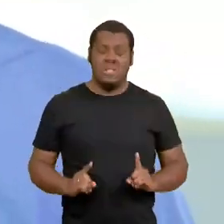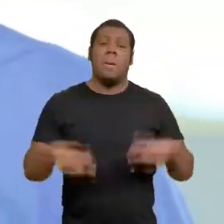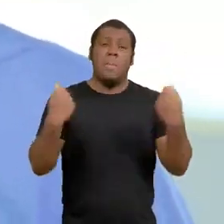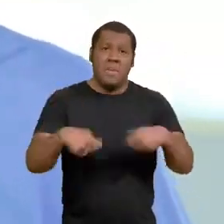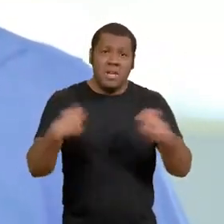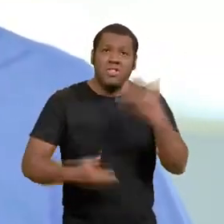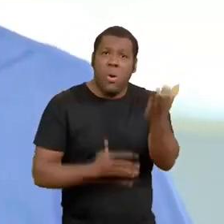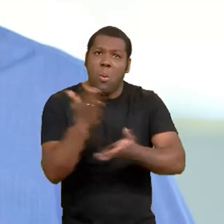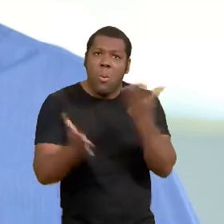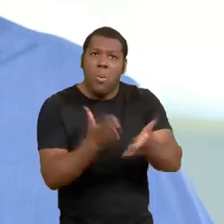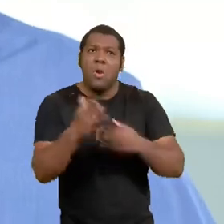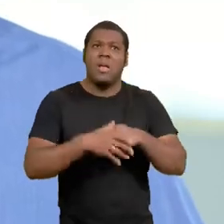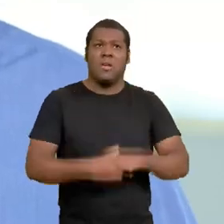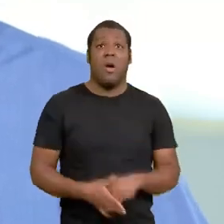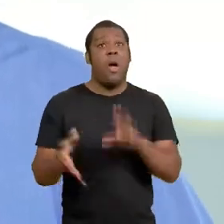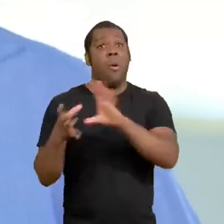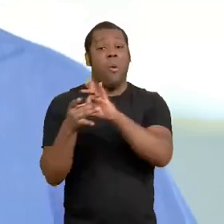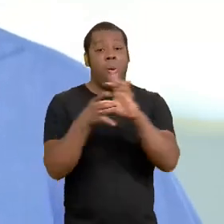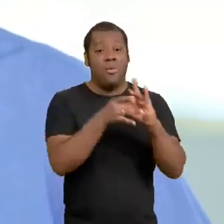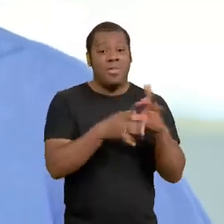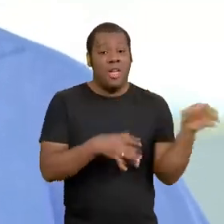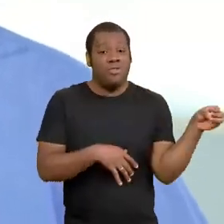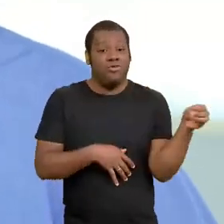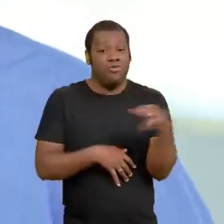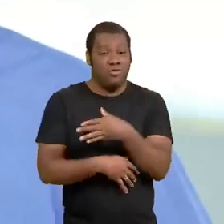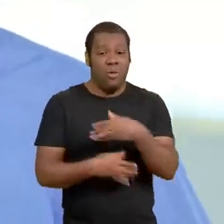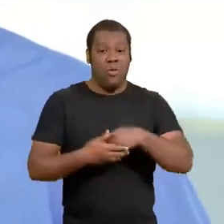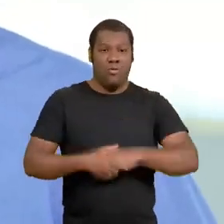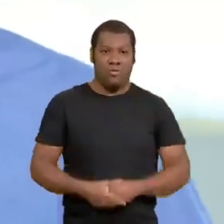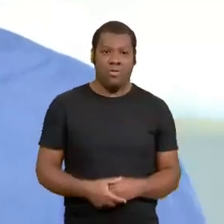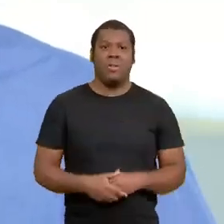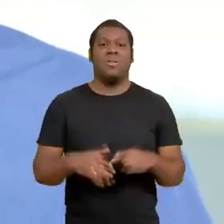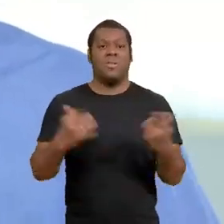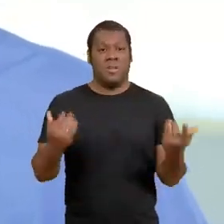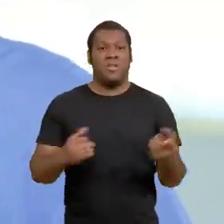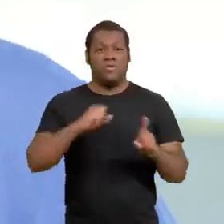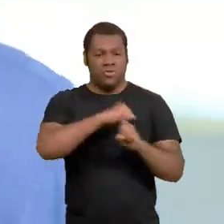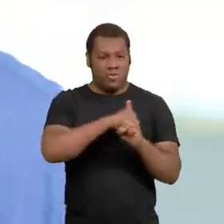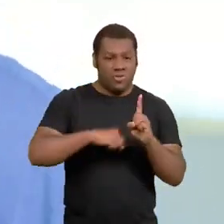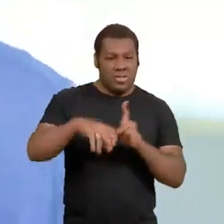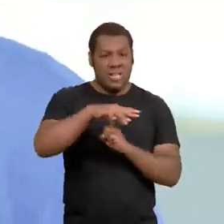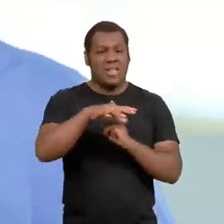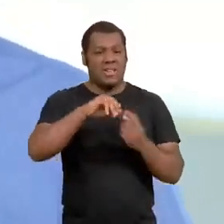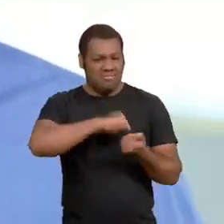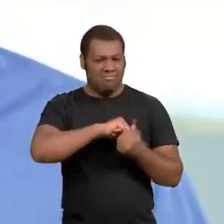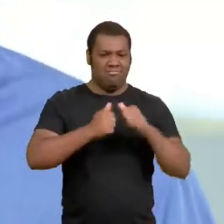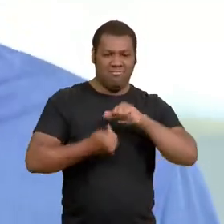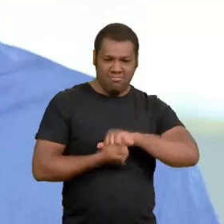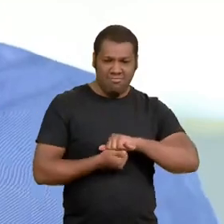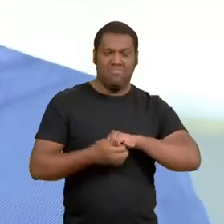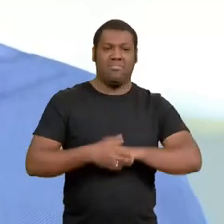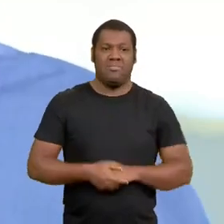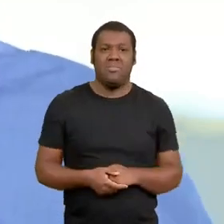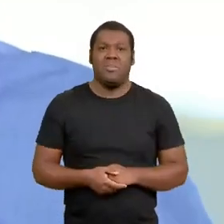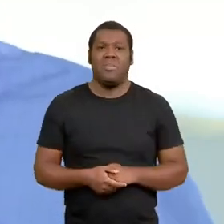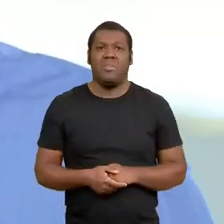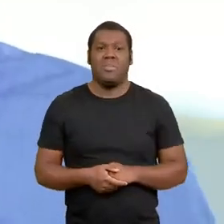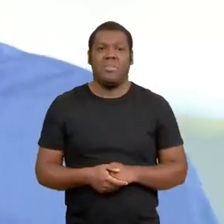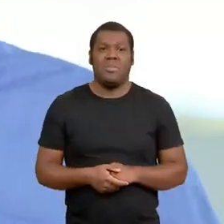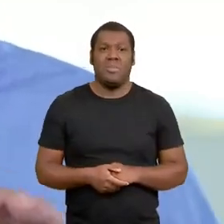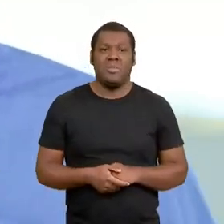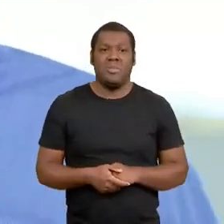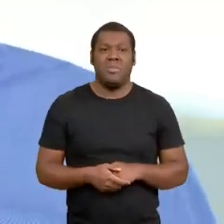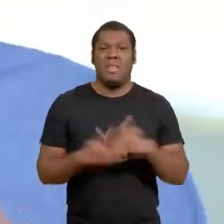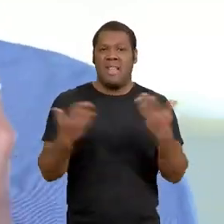nós. Uhum. Essa é uma exigência nova da sociedade que está cobrando. As pessoas não querem ser tratadas como se fossem coitadinhos, não.